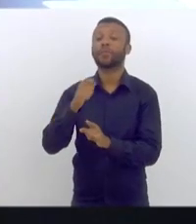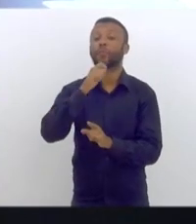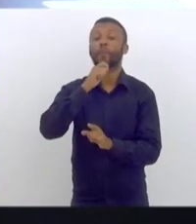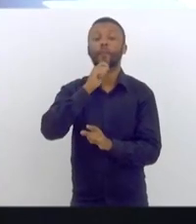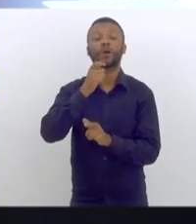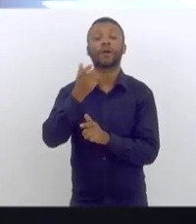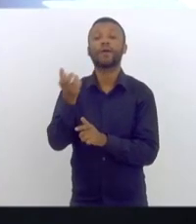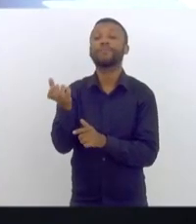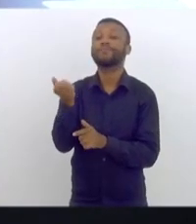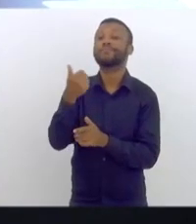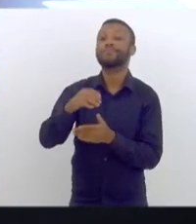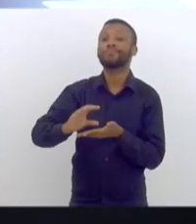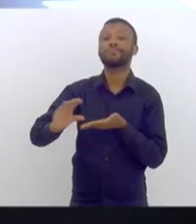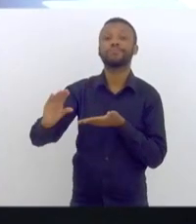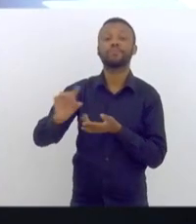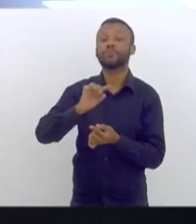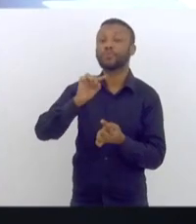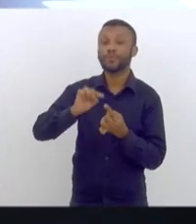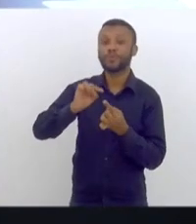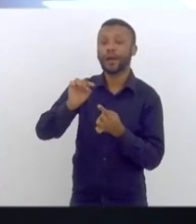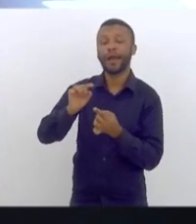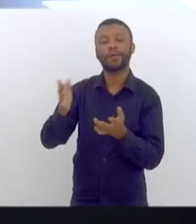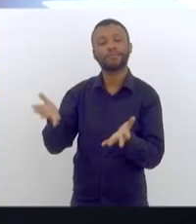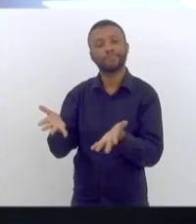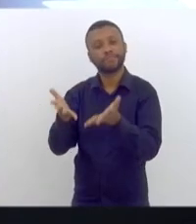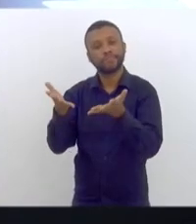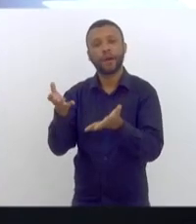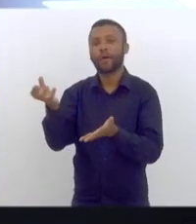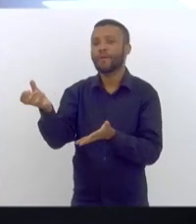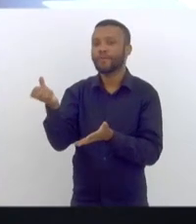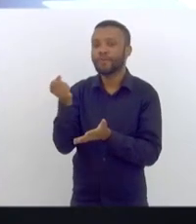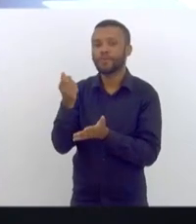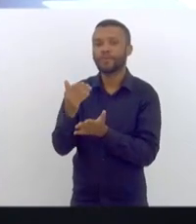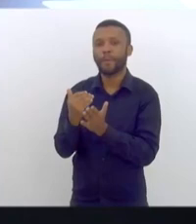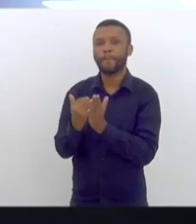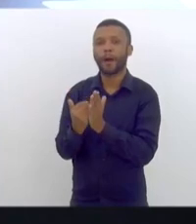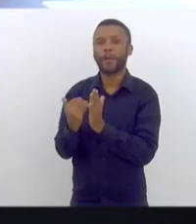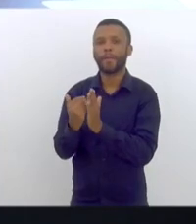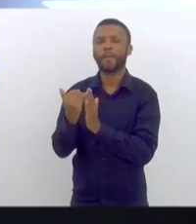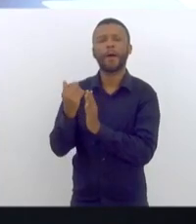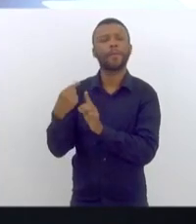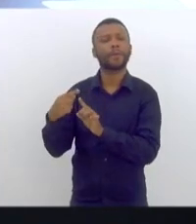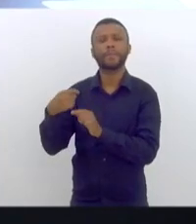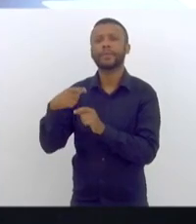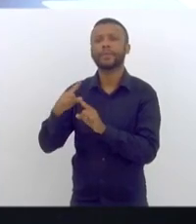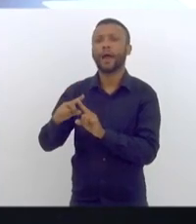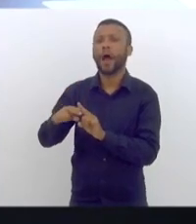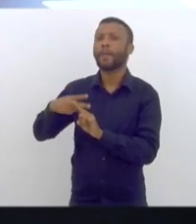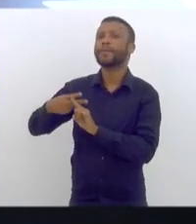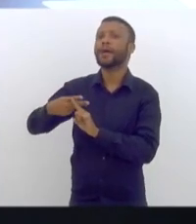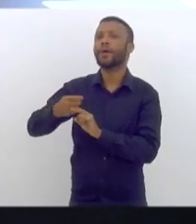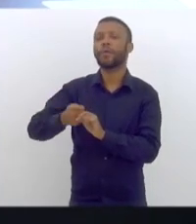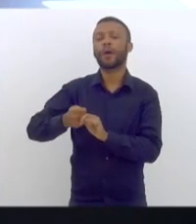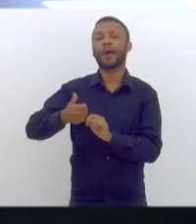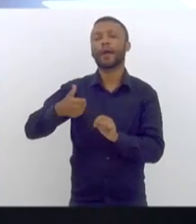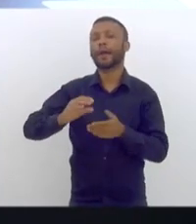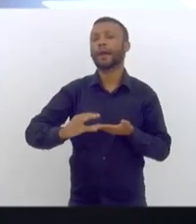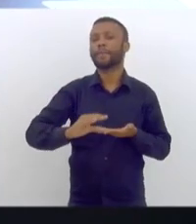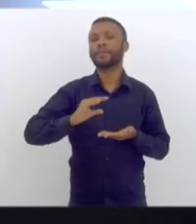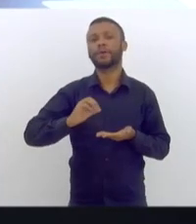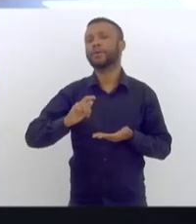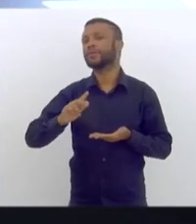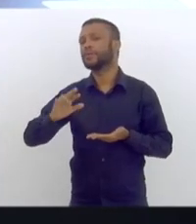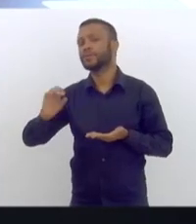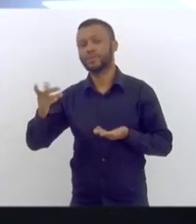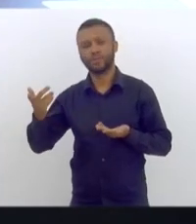é roubos TC o fundo Por que que tem que aumentar o capital da recurso ficar